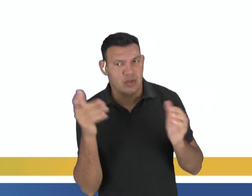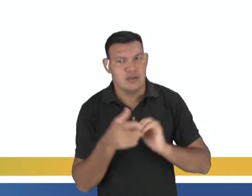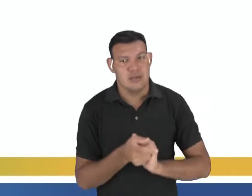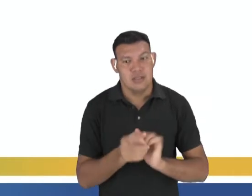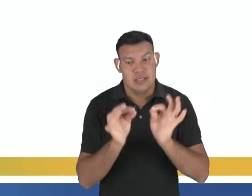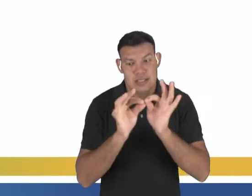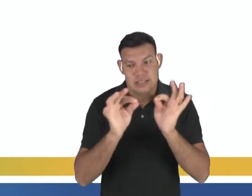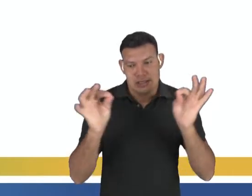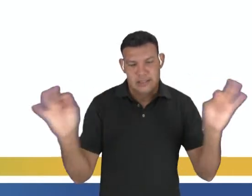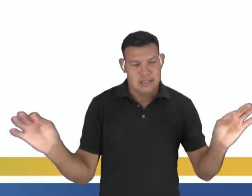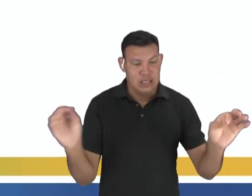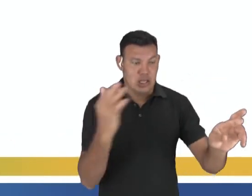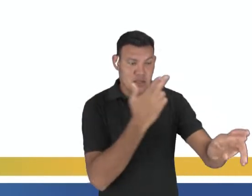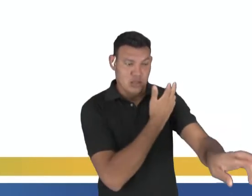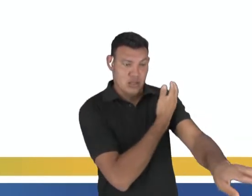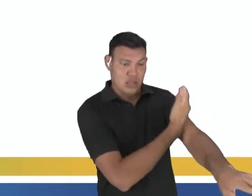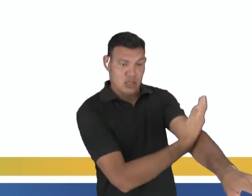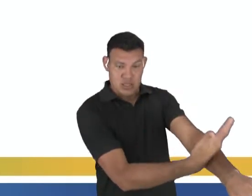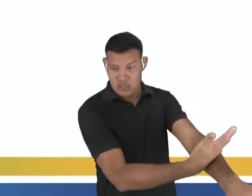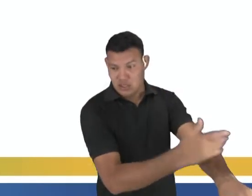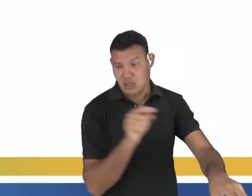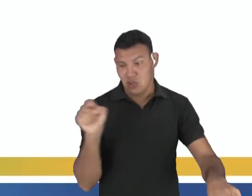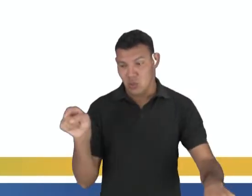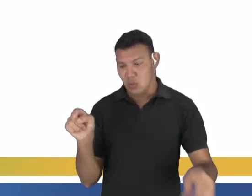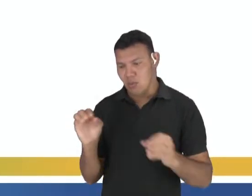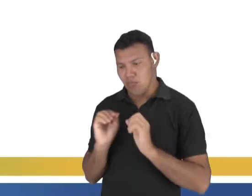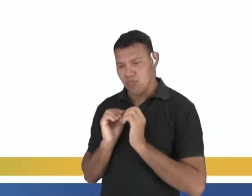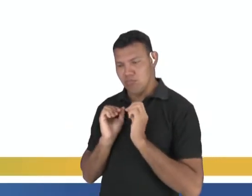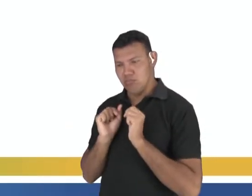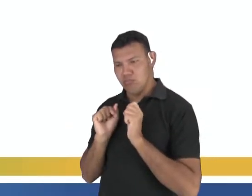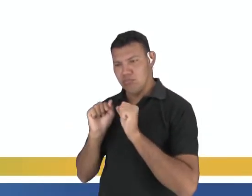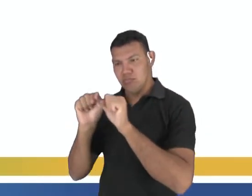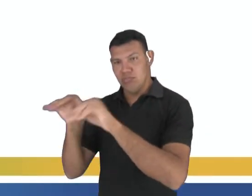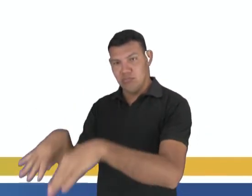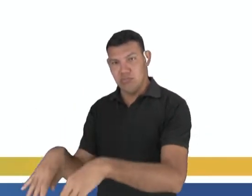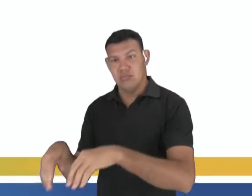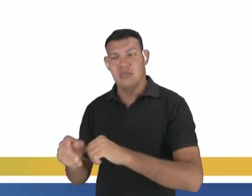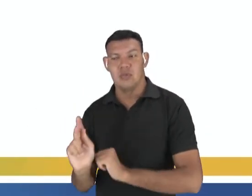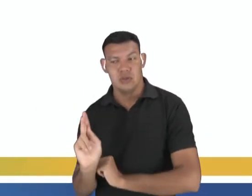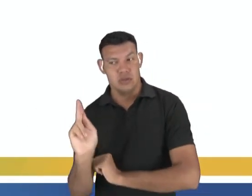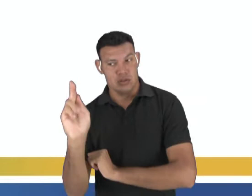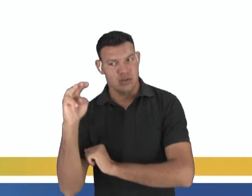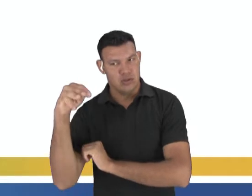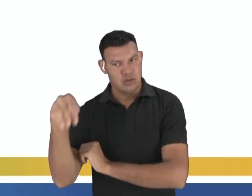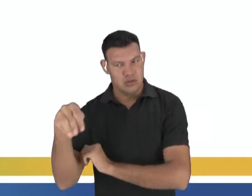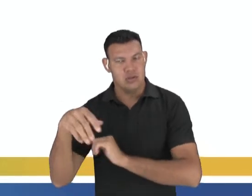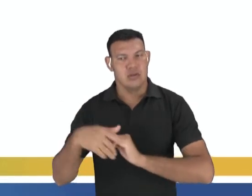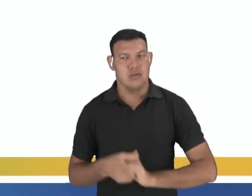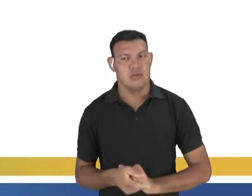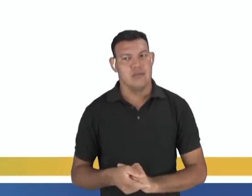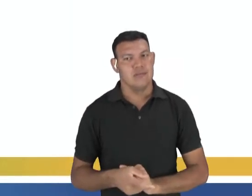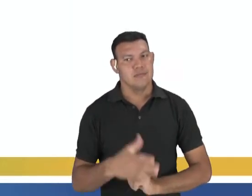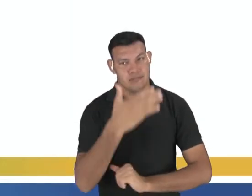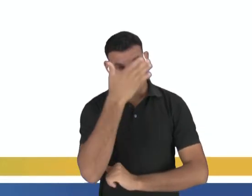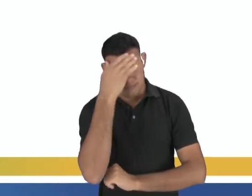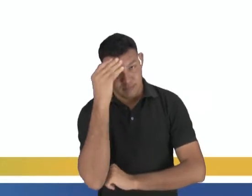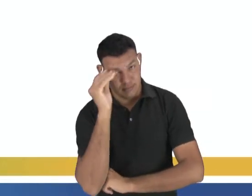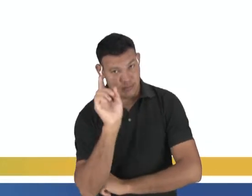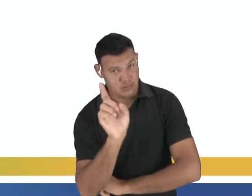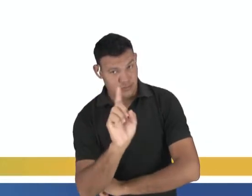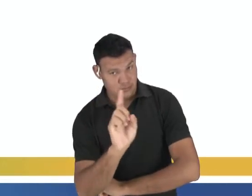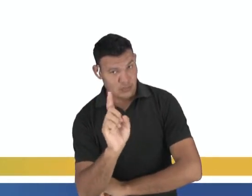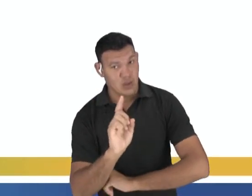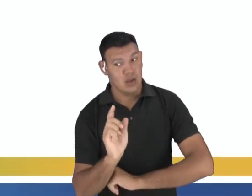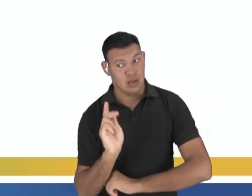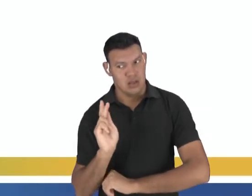caso a distância entre Rio Branco e Sena Madureira Ela é bem representada pela Unidade de quilômetros não se esqueça